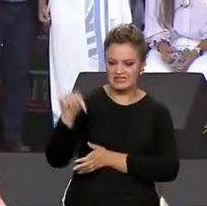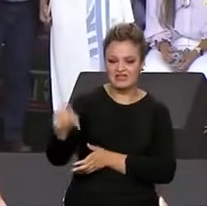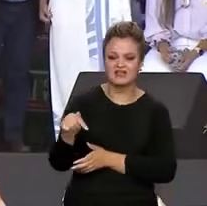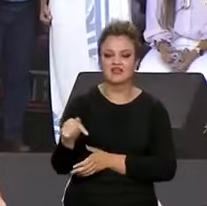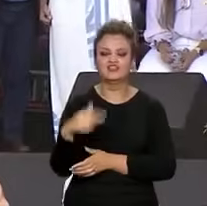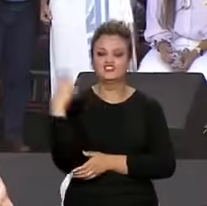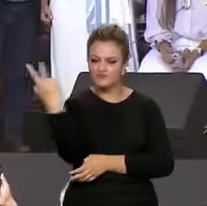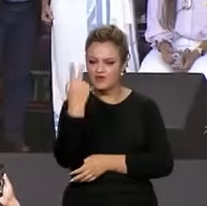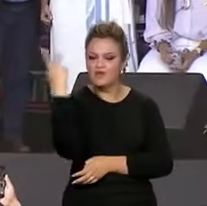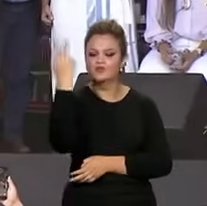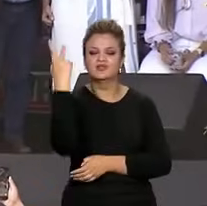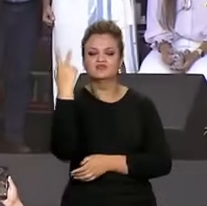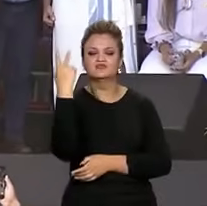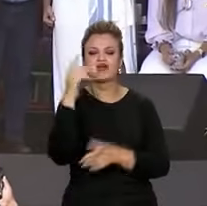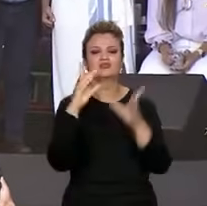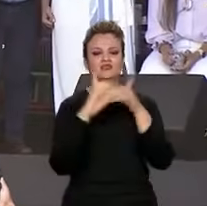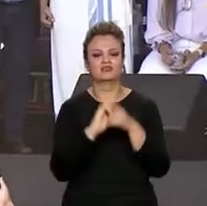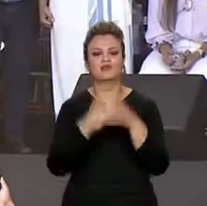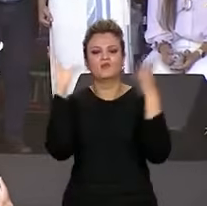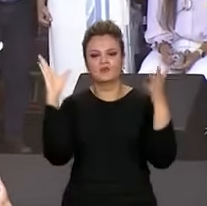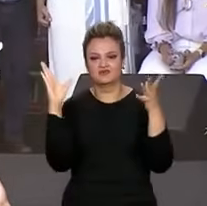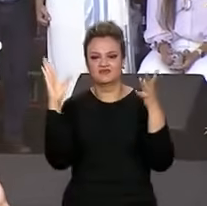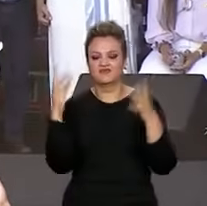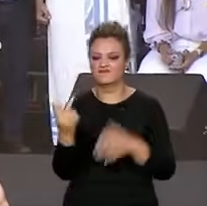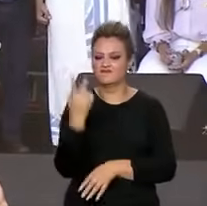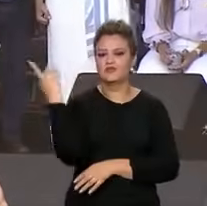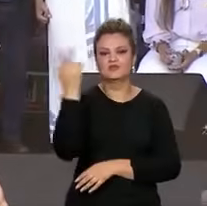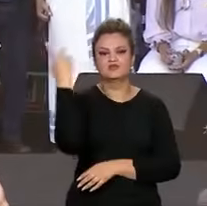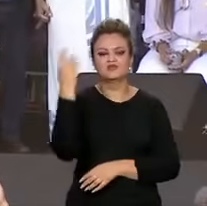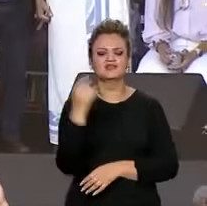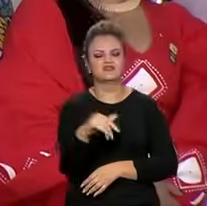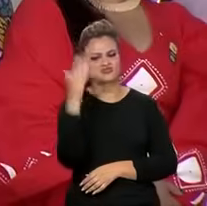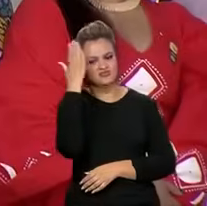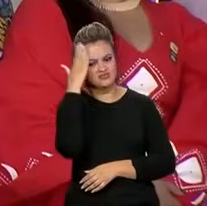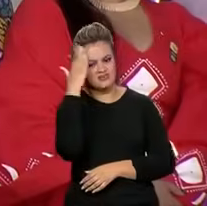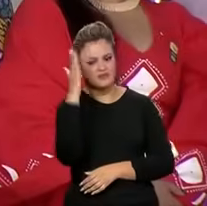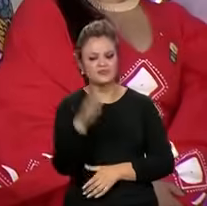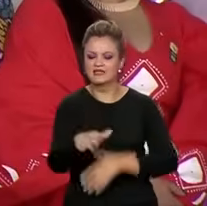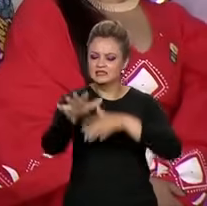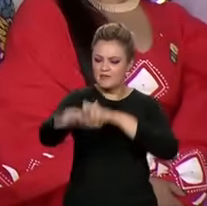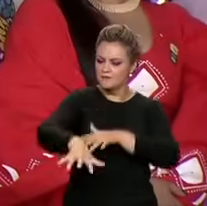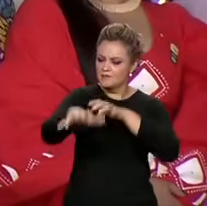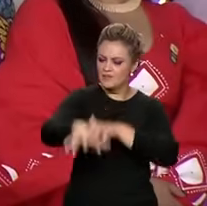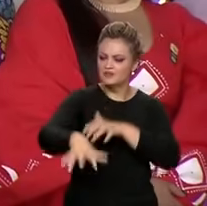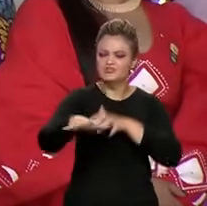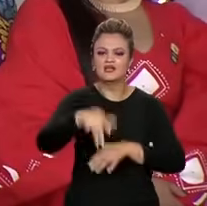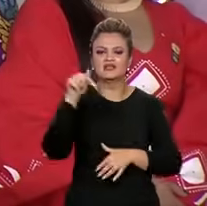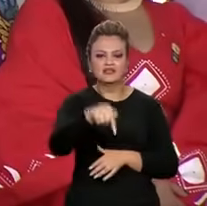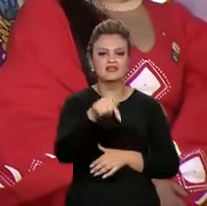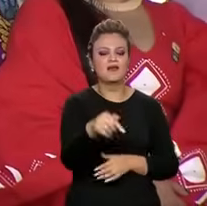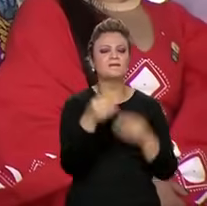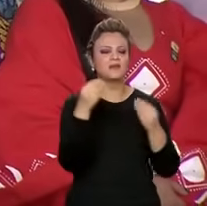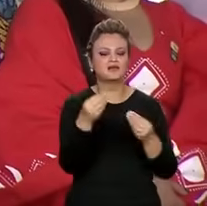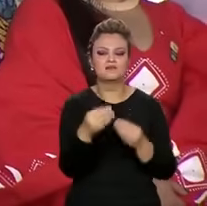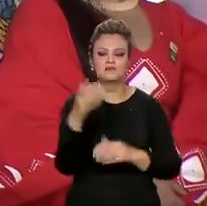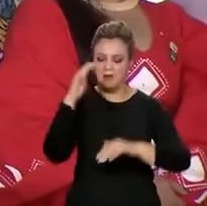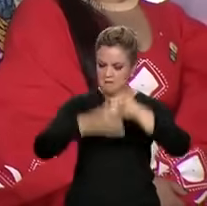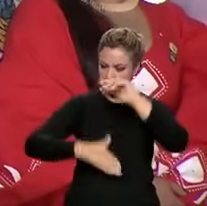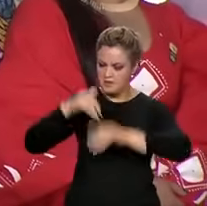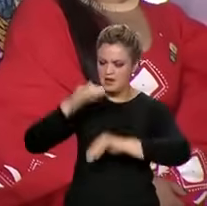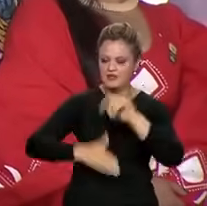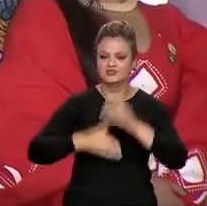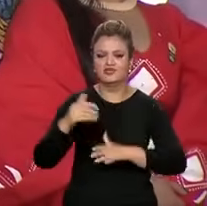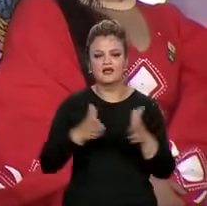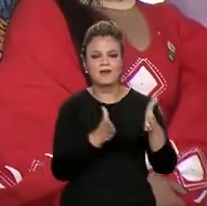que valorizamos a democracia e que sabemos que esta marcha veio aqui para consolidar